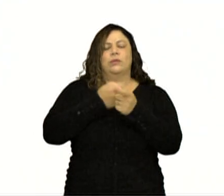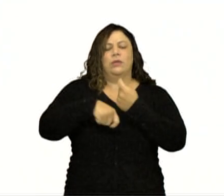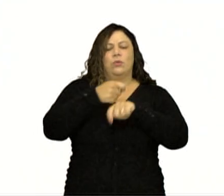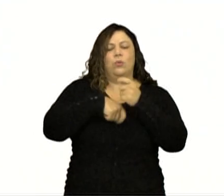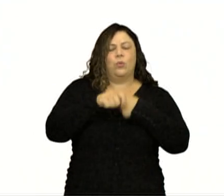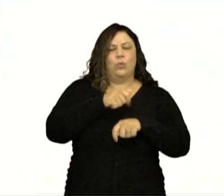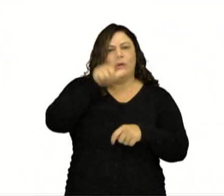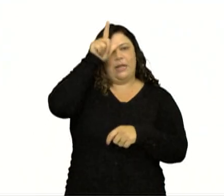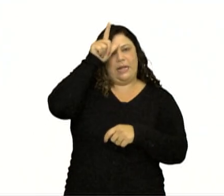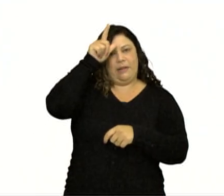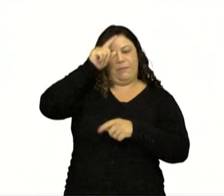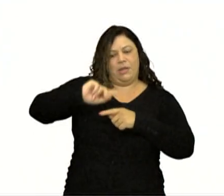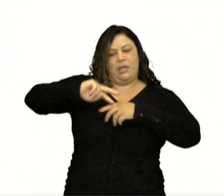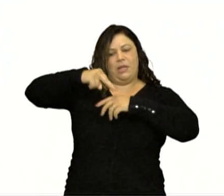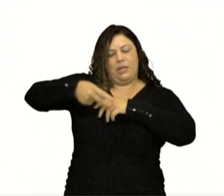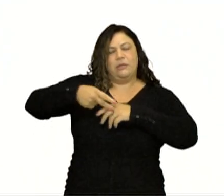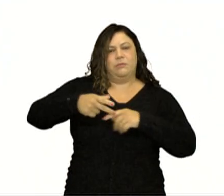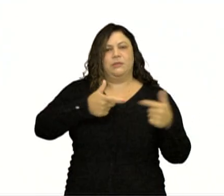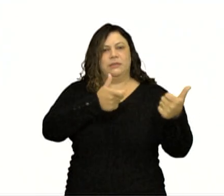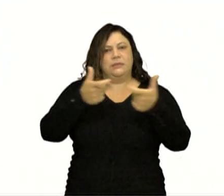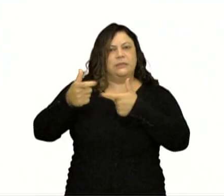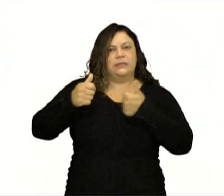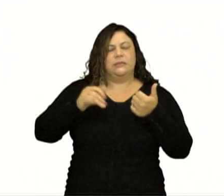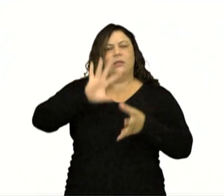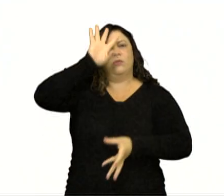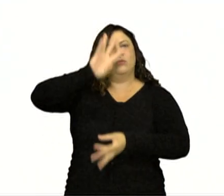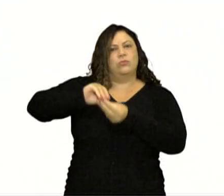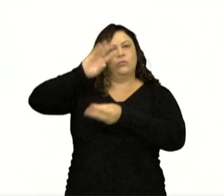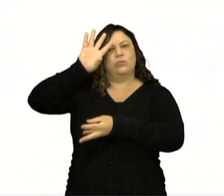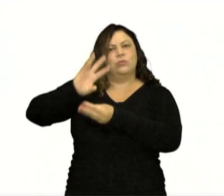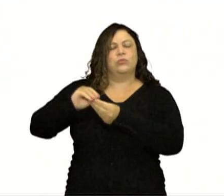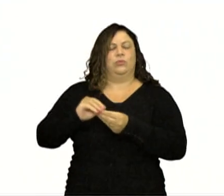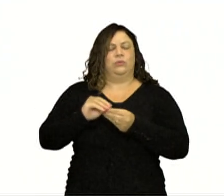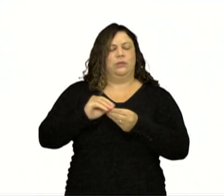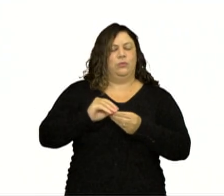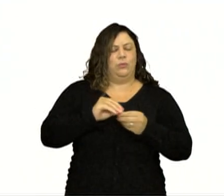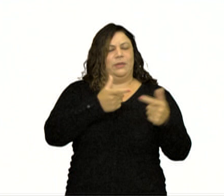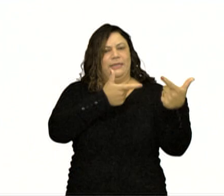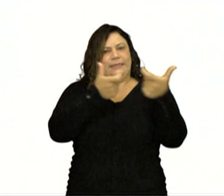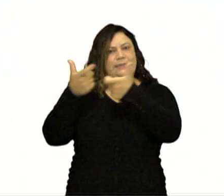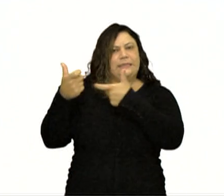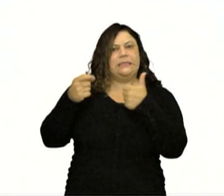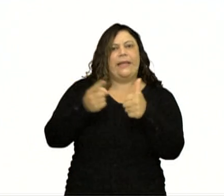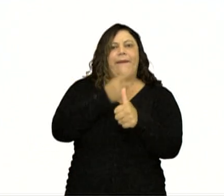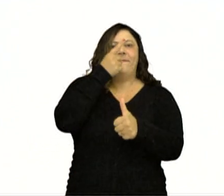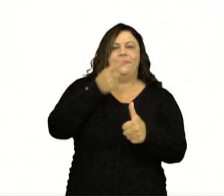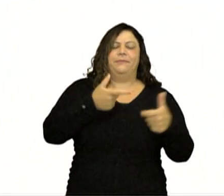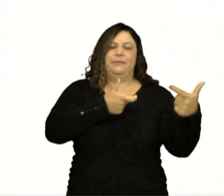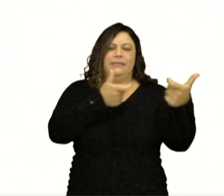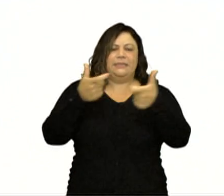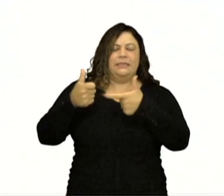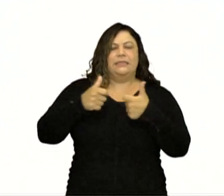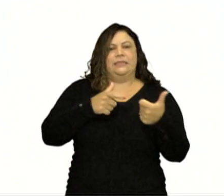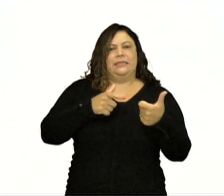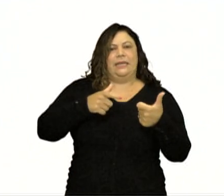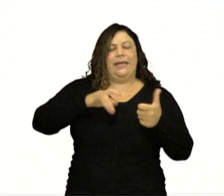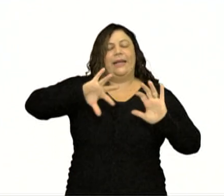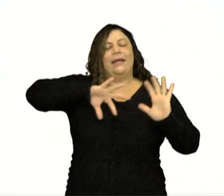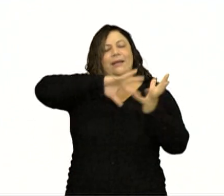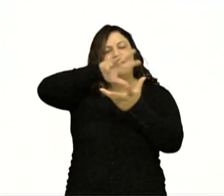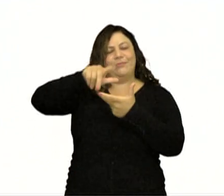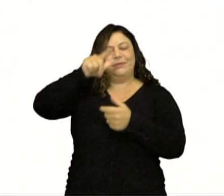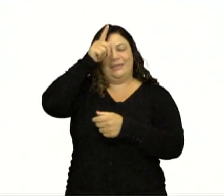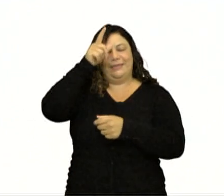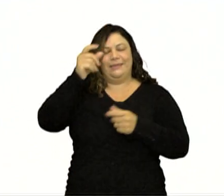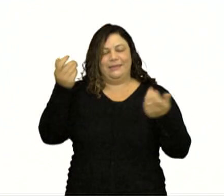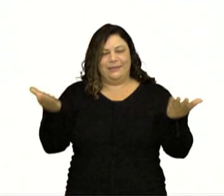pós-guerra, que conclusões podemos tirar sobre as consequências da Grande Guerra, isso é, a Primeira Guerra Mundial, para a Alemanha? Vocês vão ter um tempinho